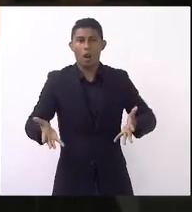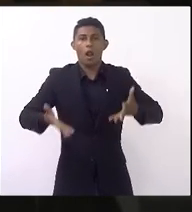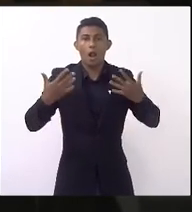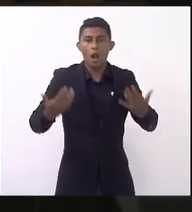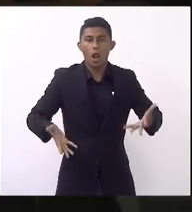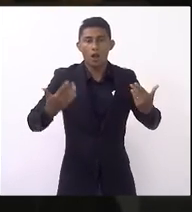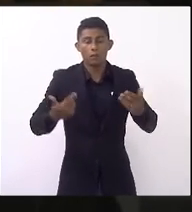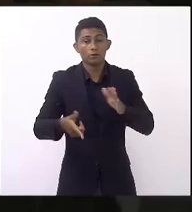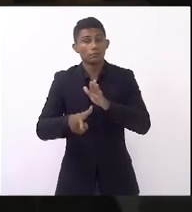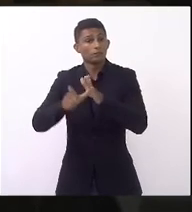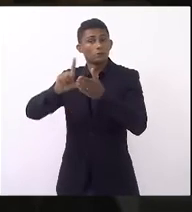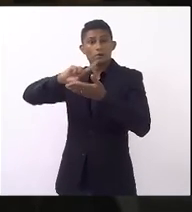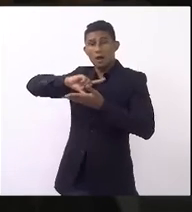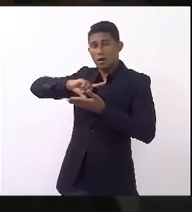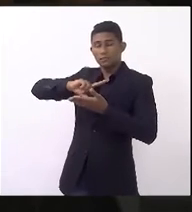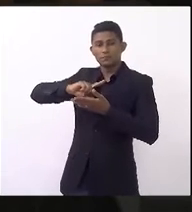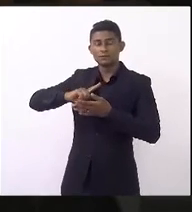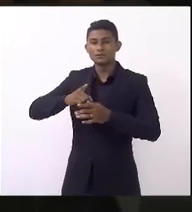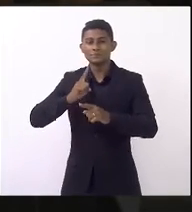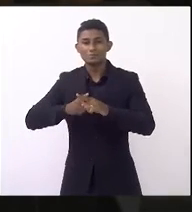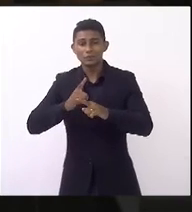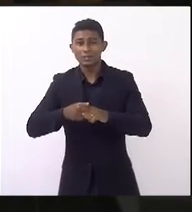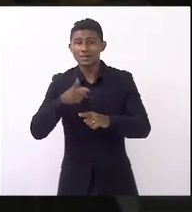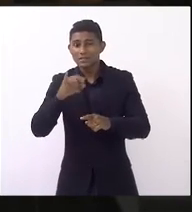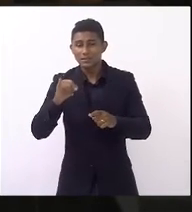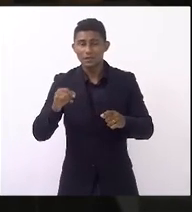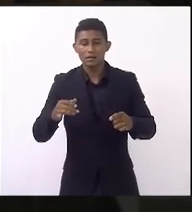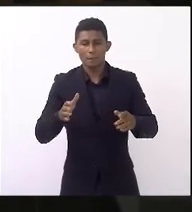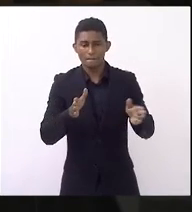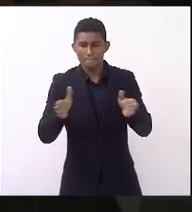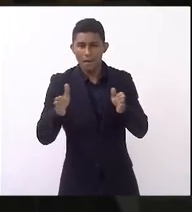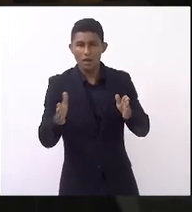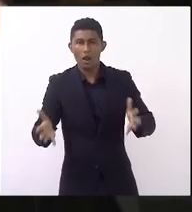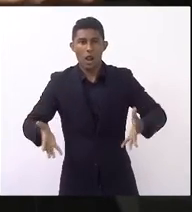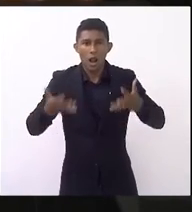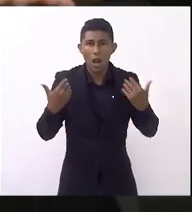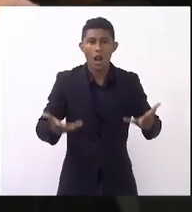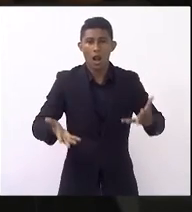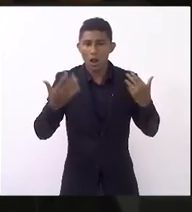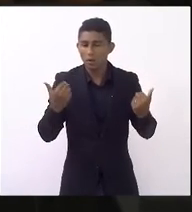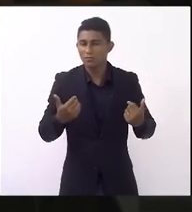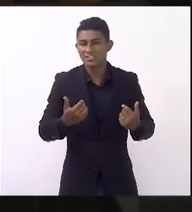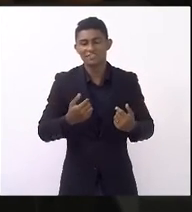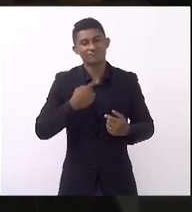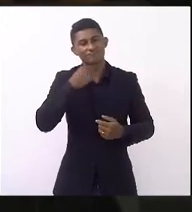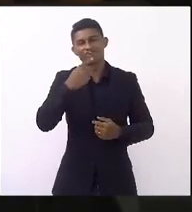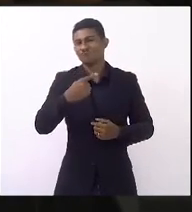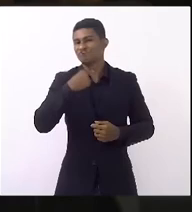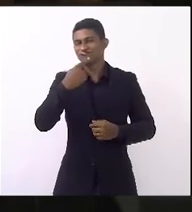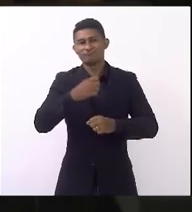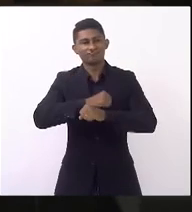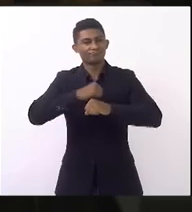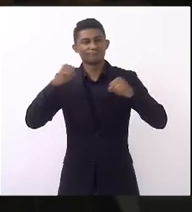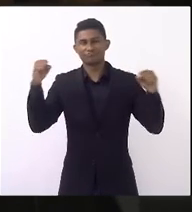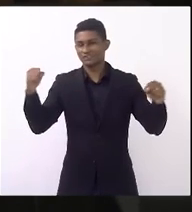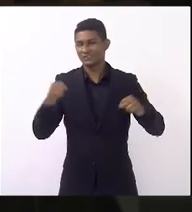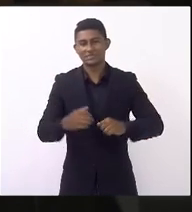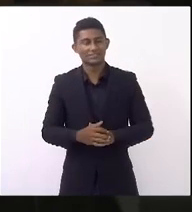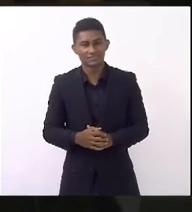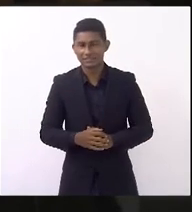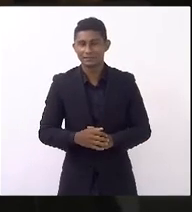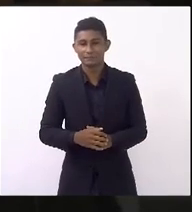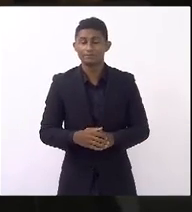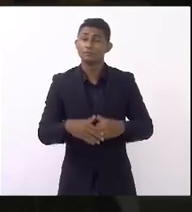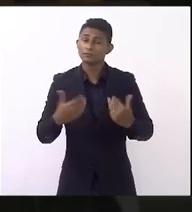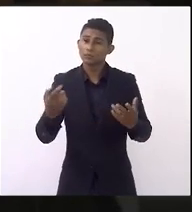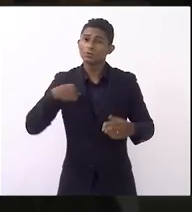Porque durante o verão não adianta mais. Nem tempo há, e não é a época para fazer isso. Então, estou